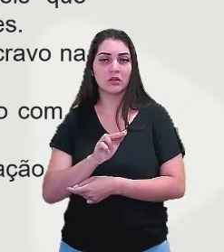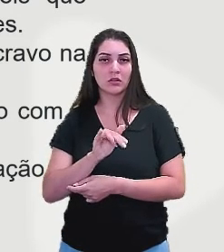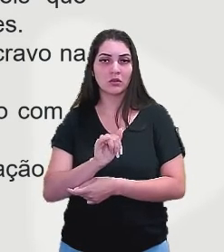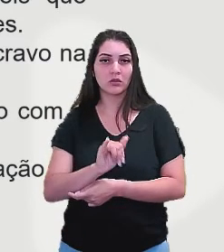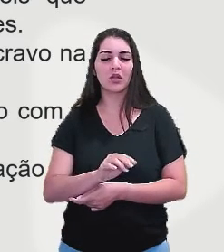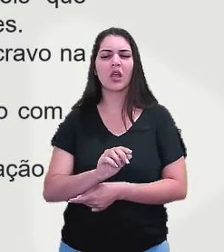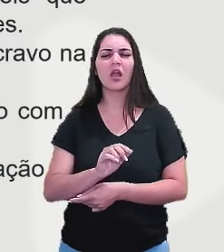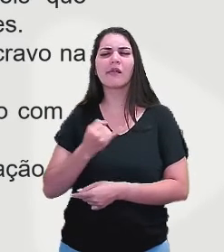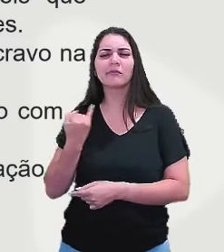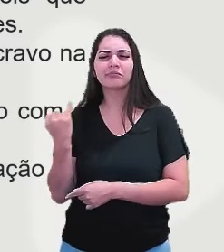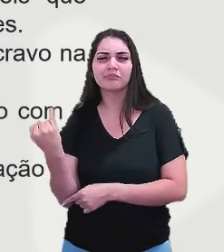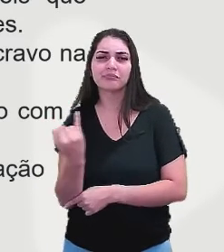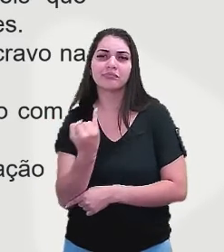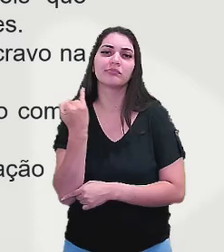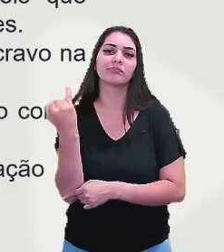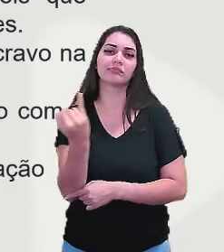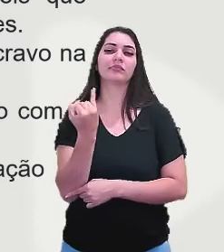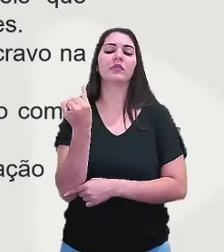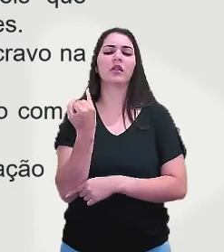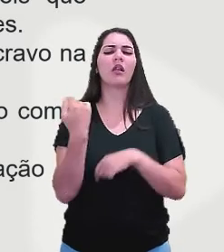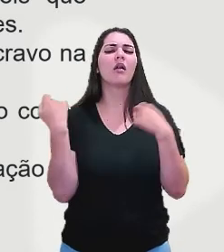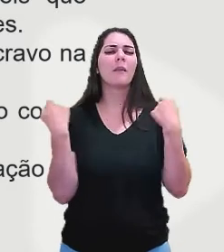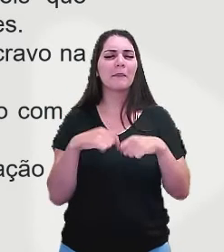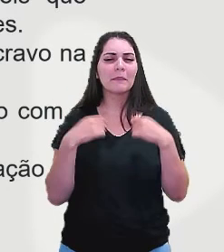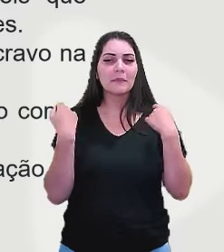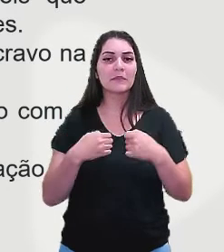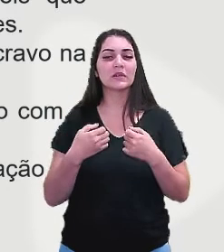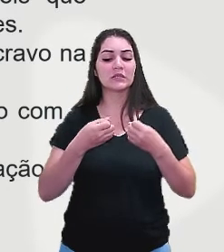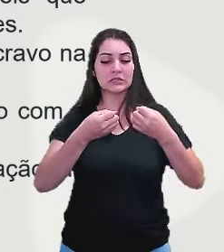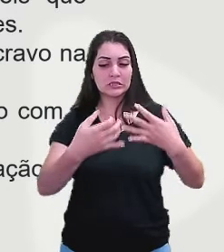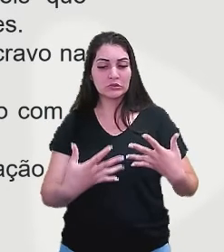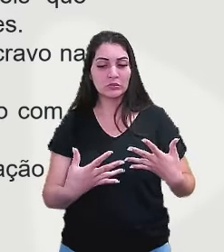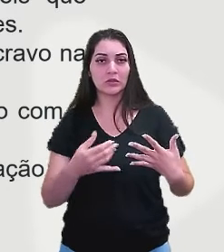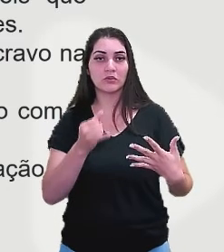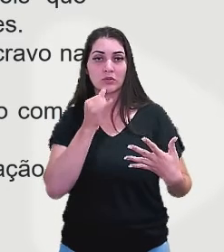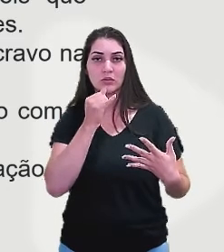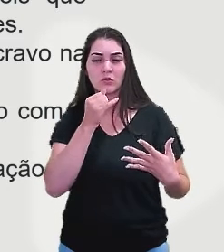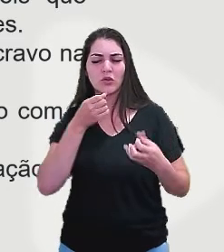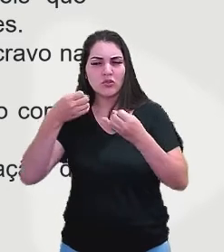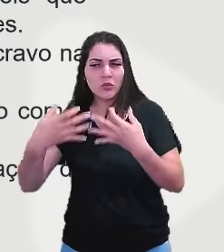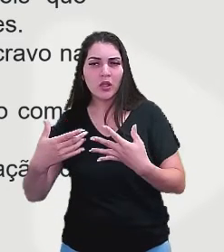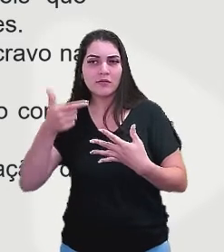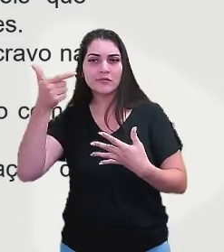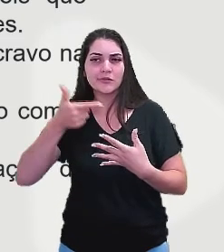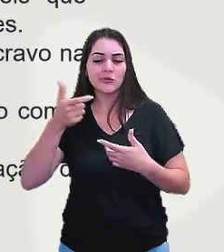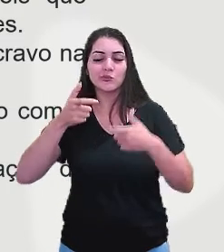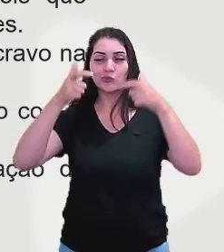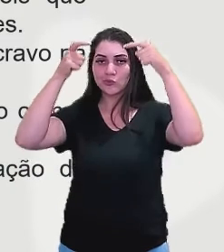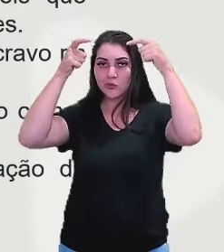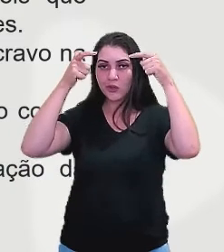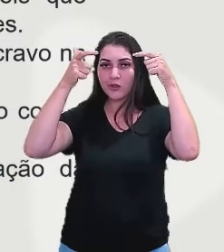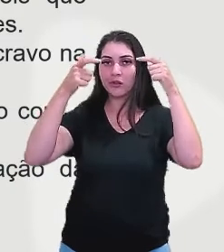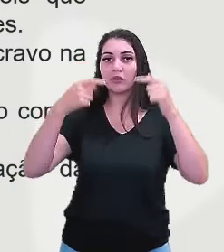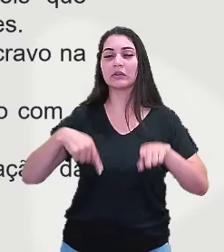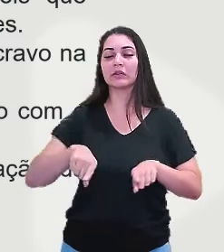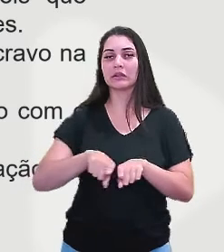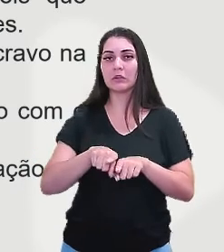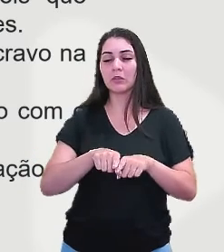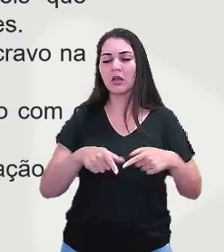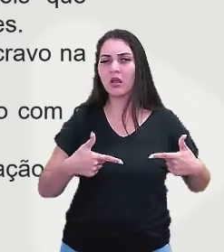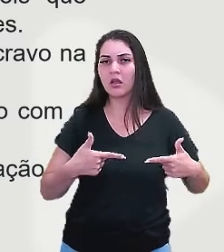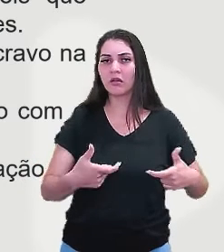que é primordial? É indispensável falar sobre segundo reinado e falar sobre Guerra do